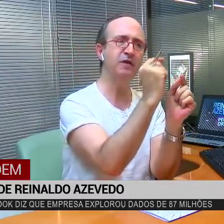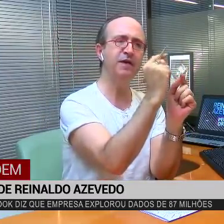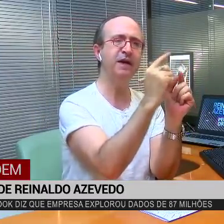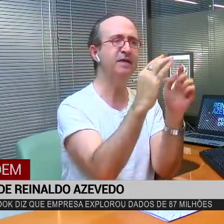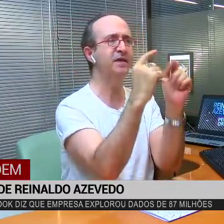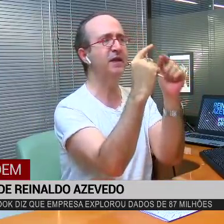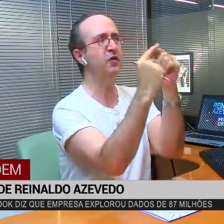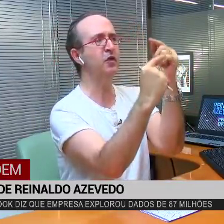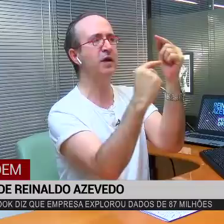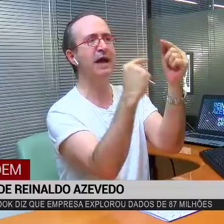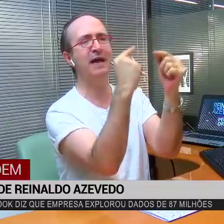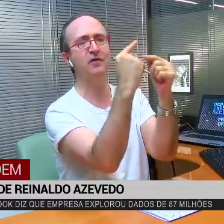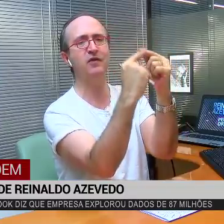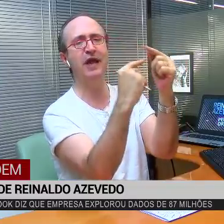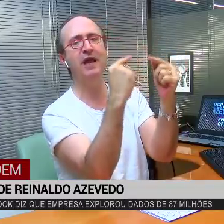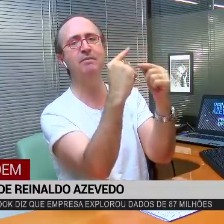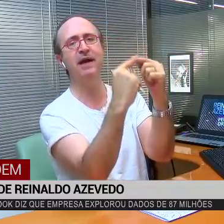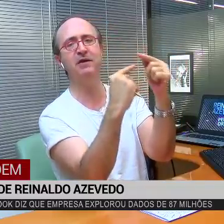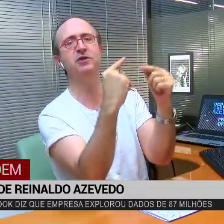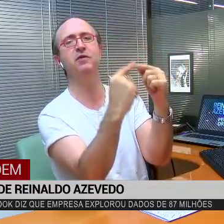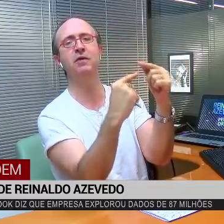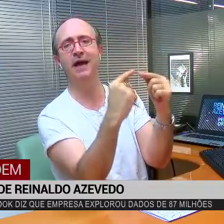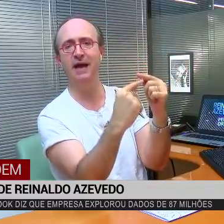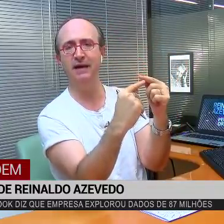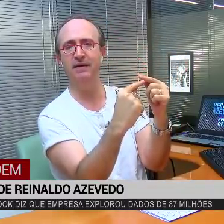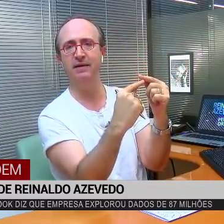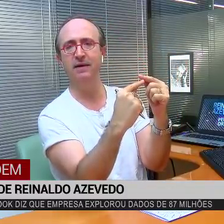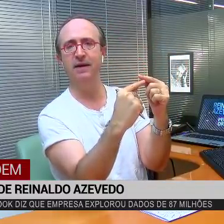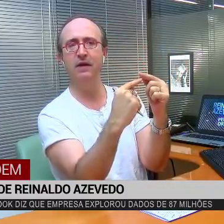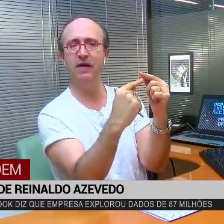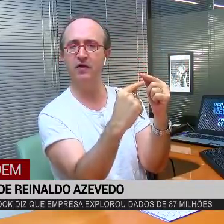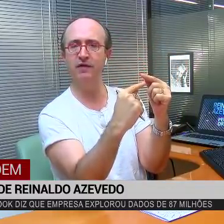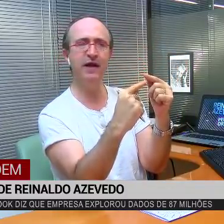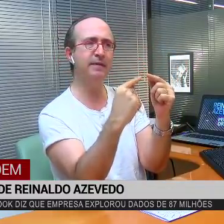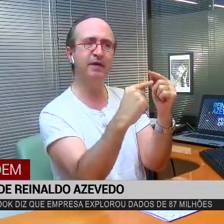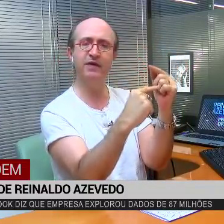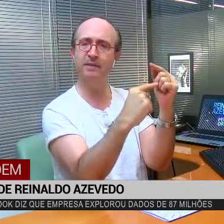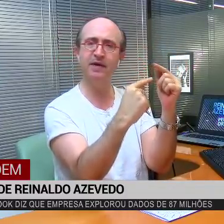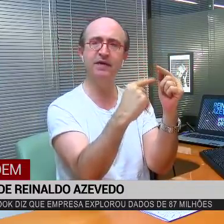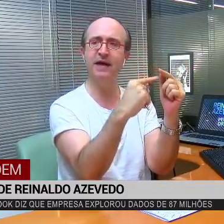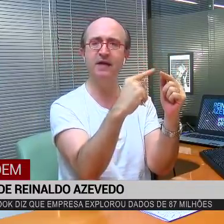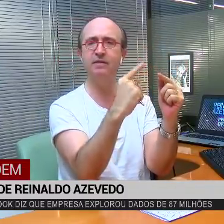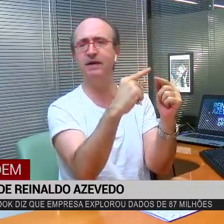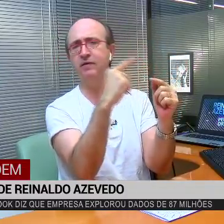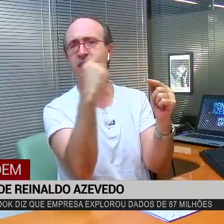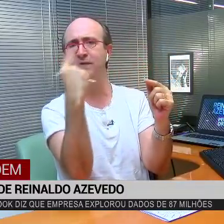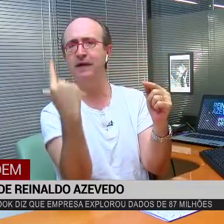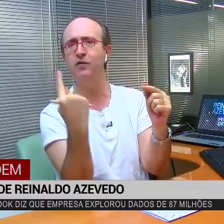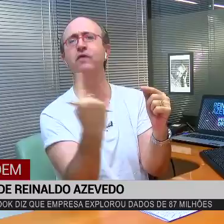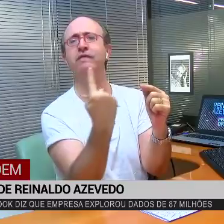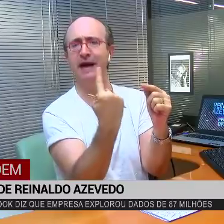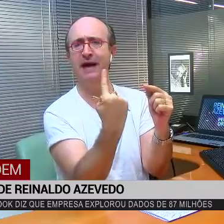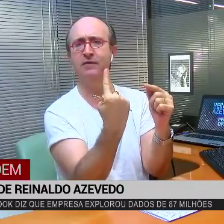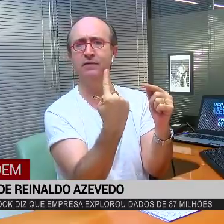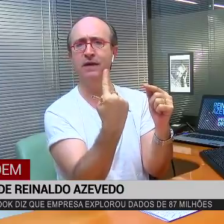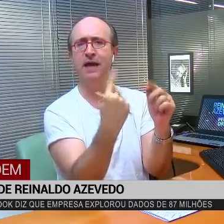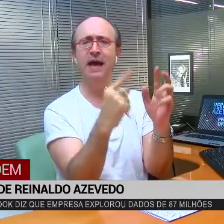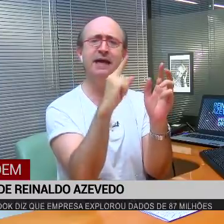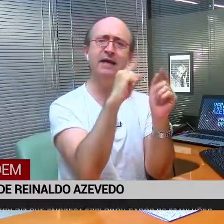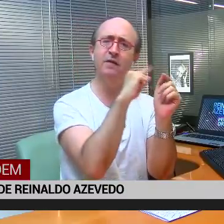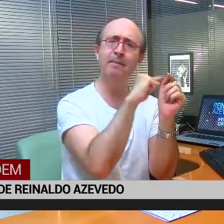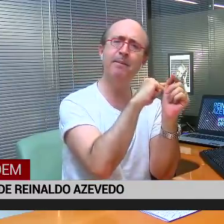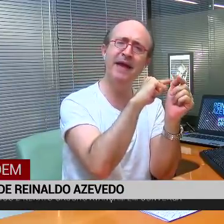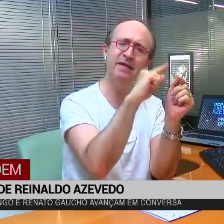Esse negócio de ficar citando só casos em particular não resolve nada, porque você pode citar casos em particular do lado